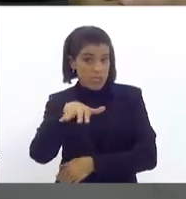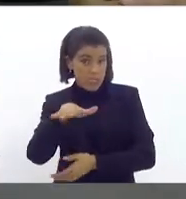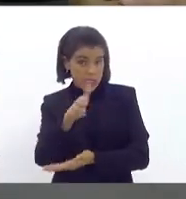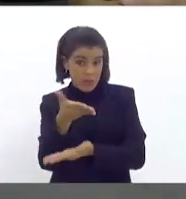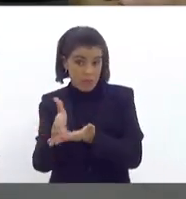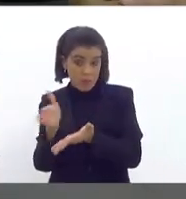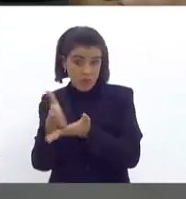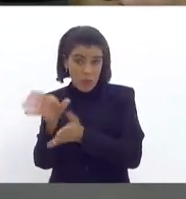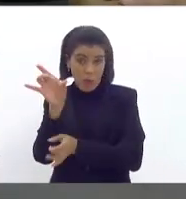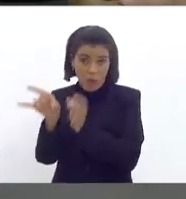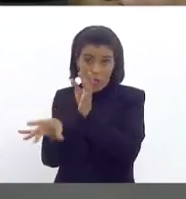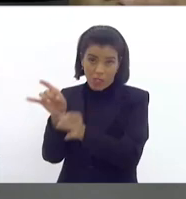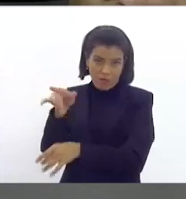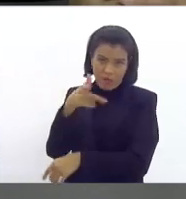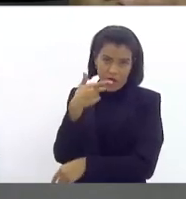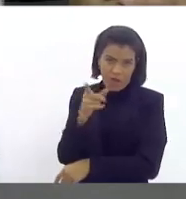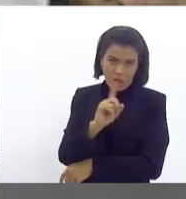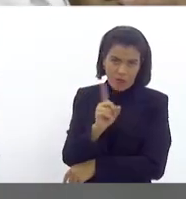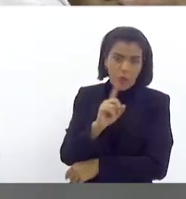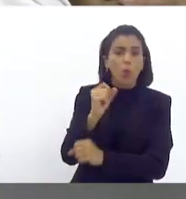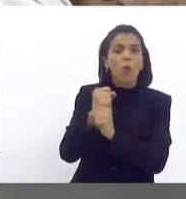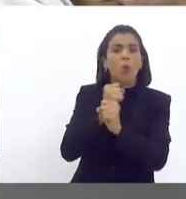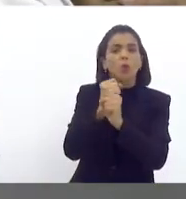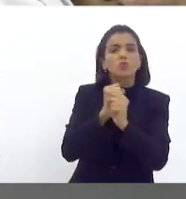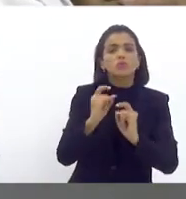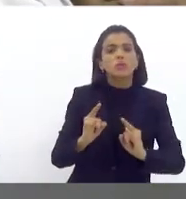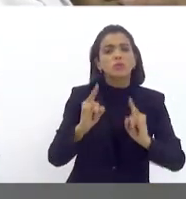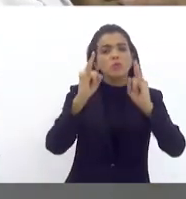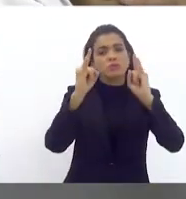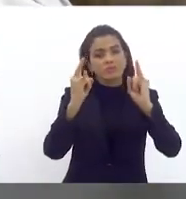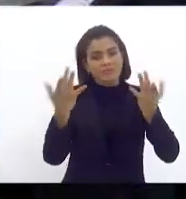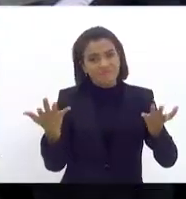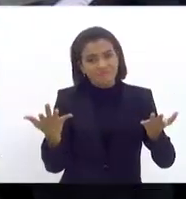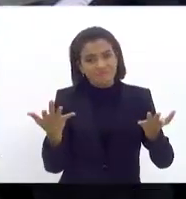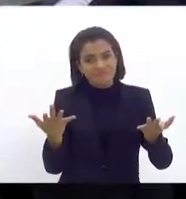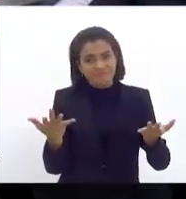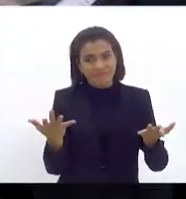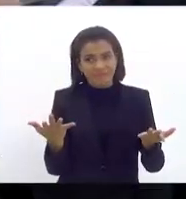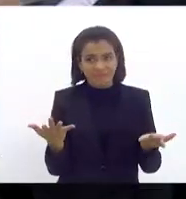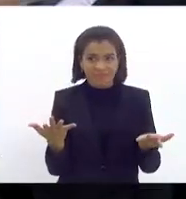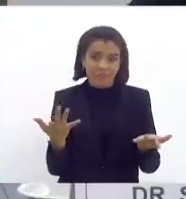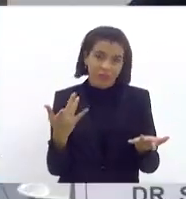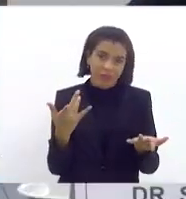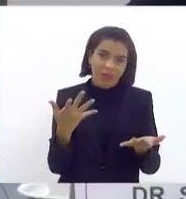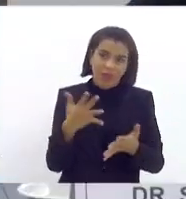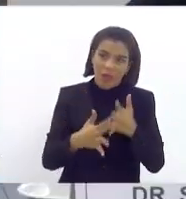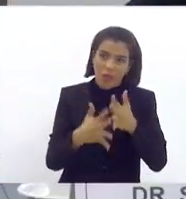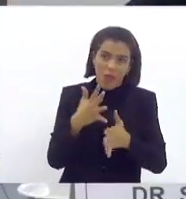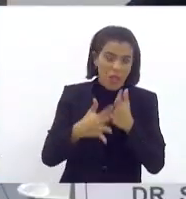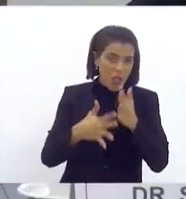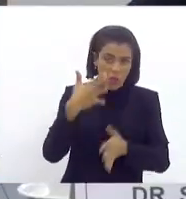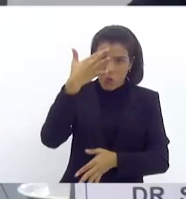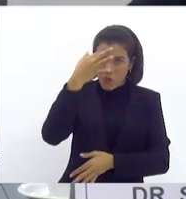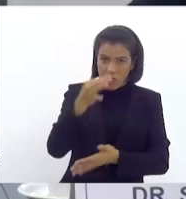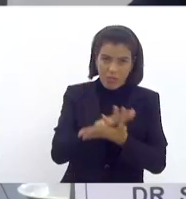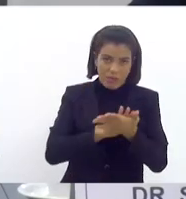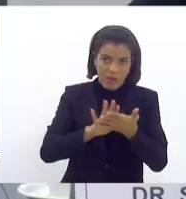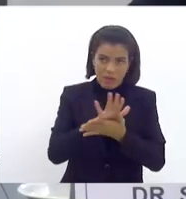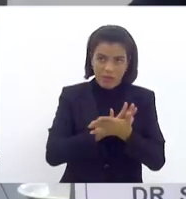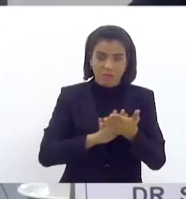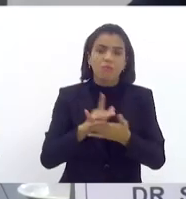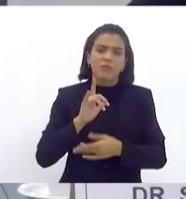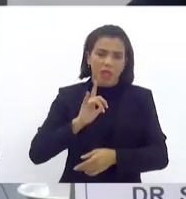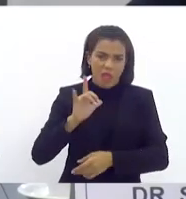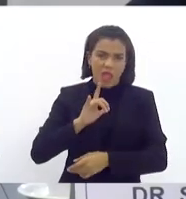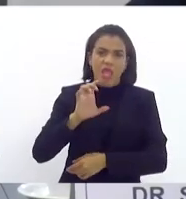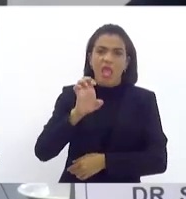gente está falando. Mas, por exemplo, a construção civil, imagino que não deva ser algo tão complexo, não entendo absolutamente nada na parte operacional.